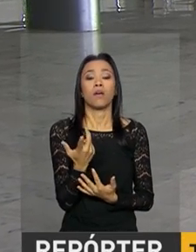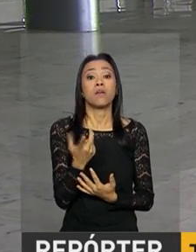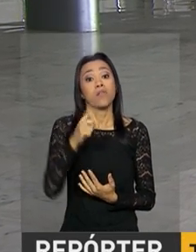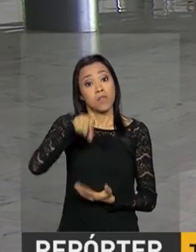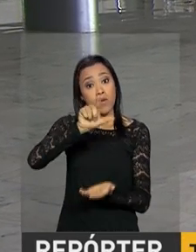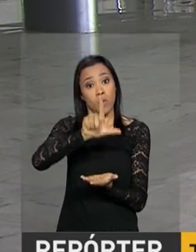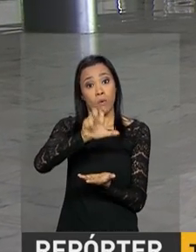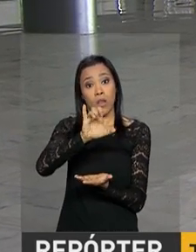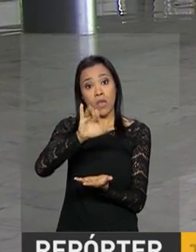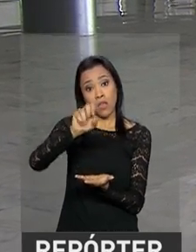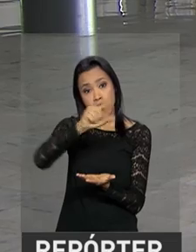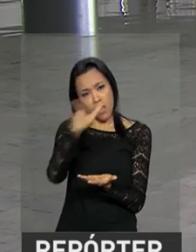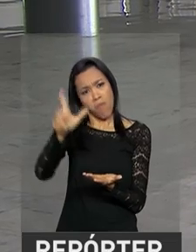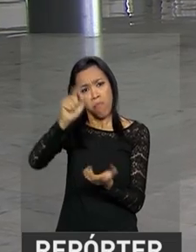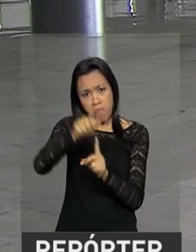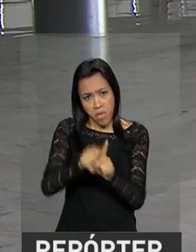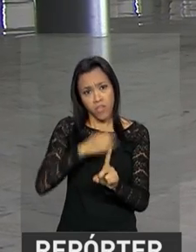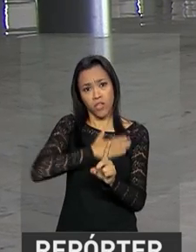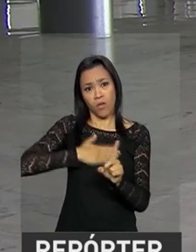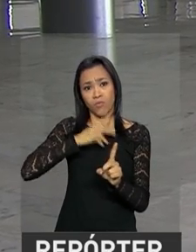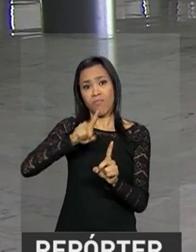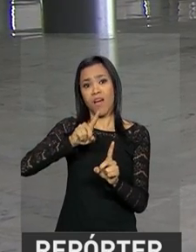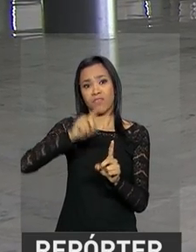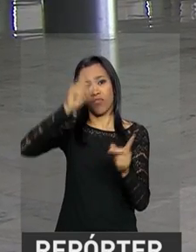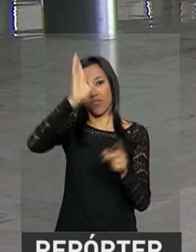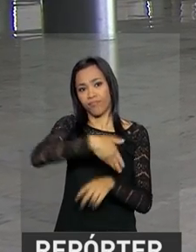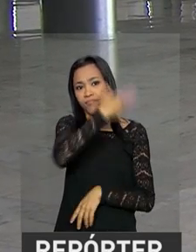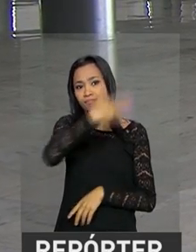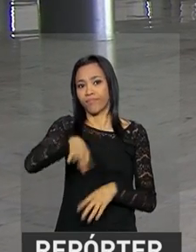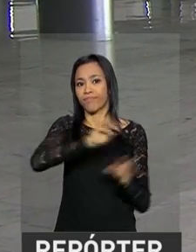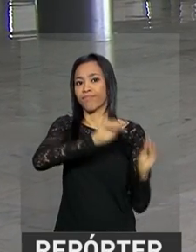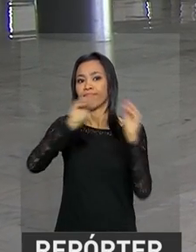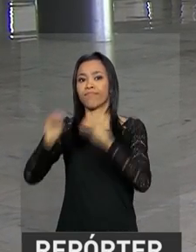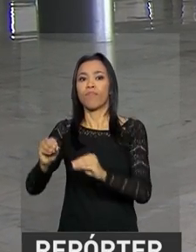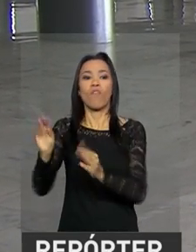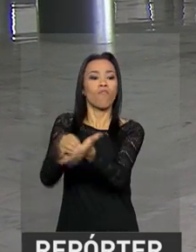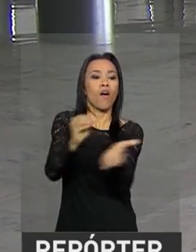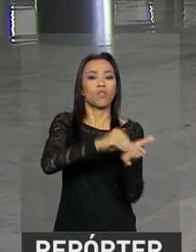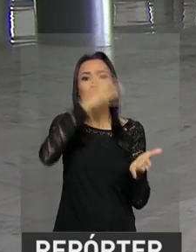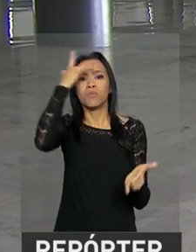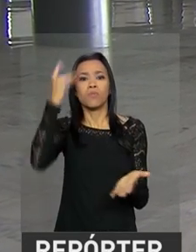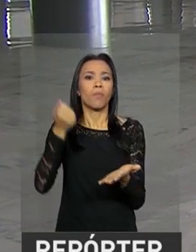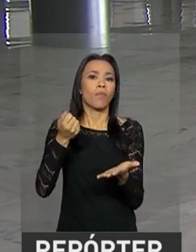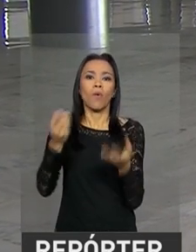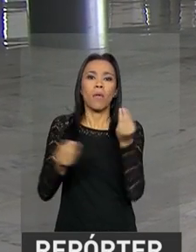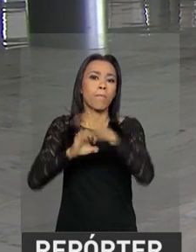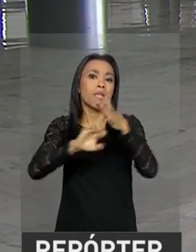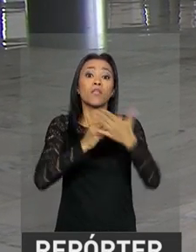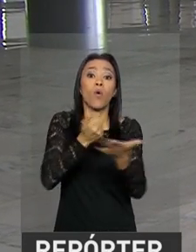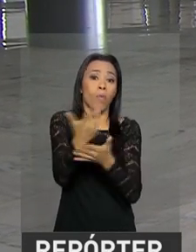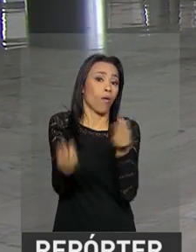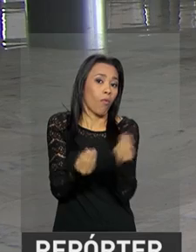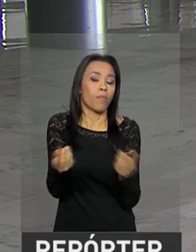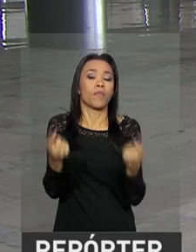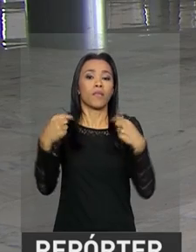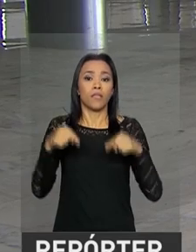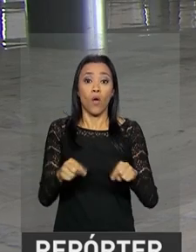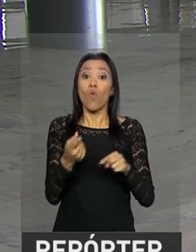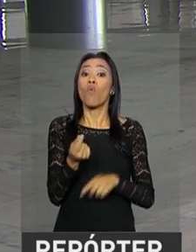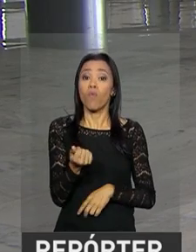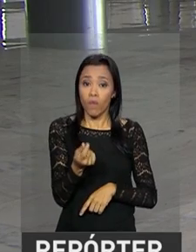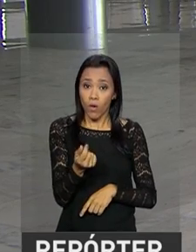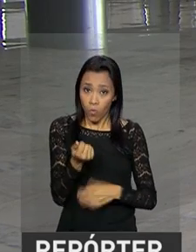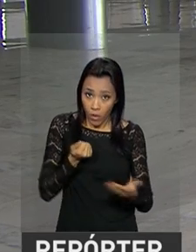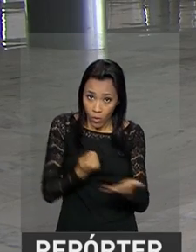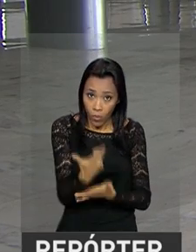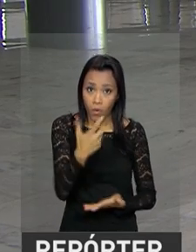leilão seria no mês de agosto mas foi adiado por falta de compradores o edital deve ser lançado no mês que vem e o valor mínimo paraa aquisição da